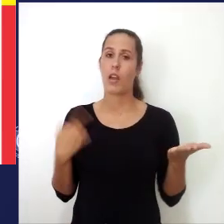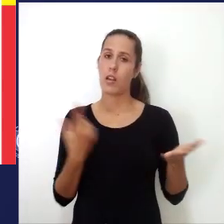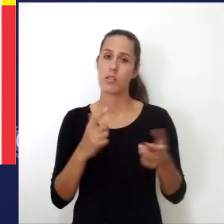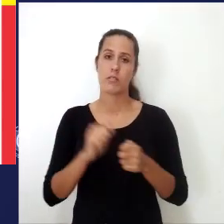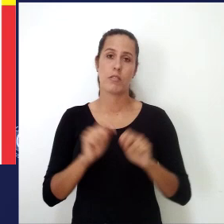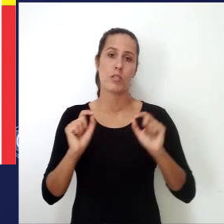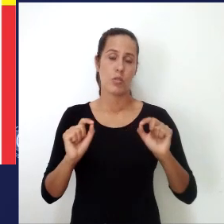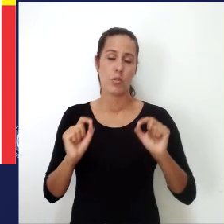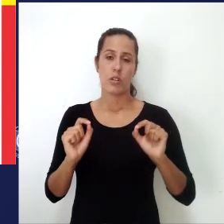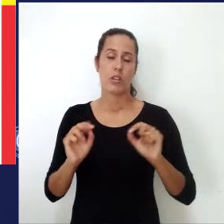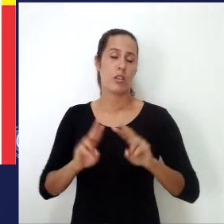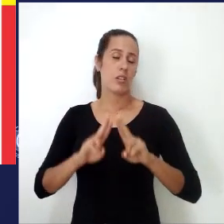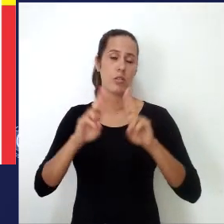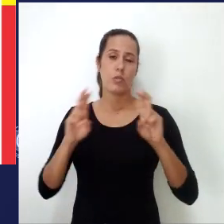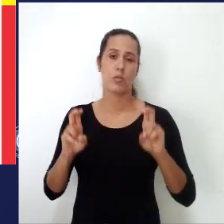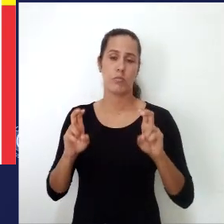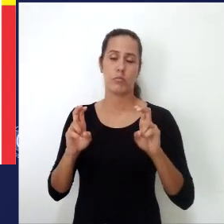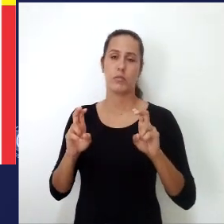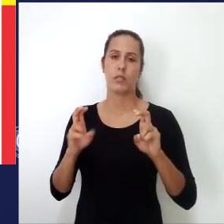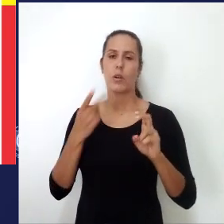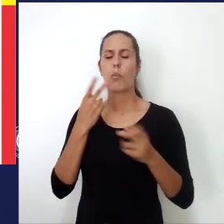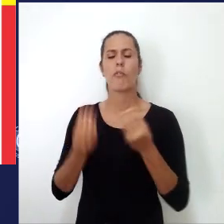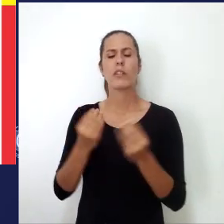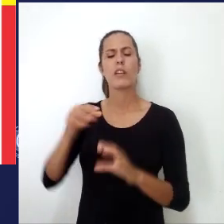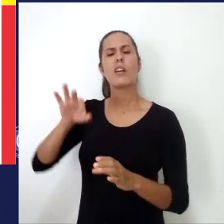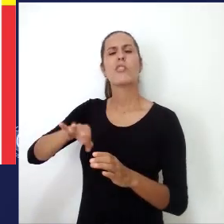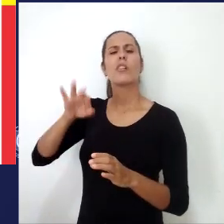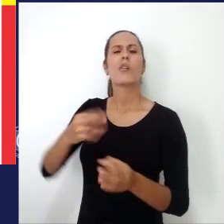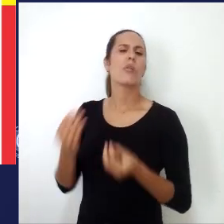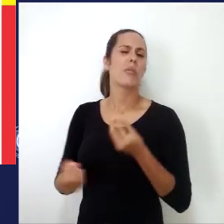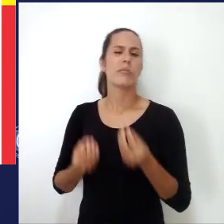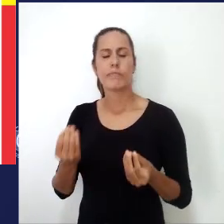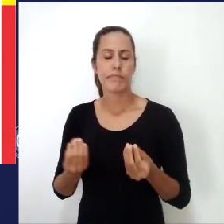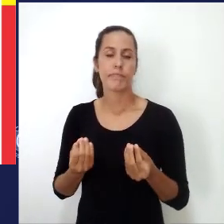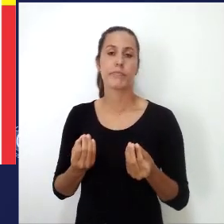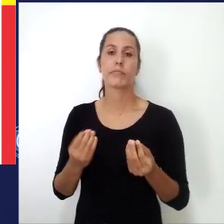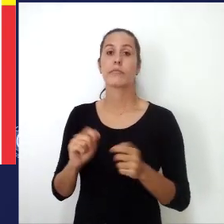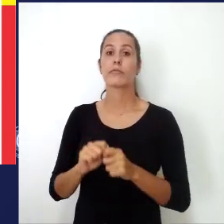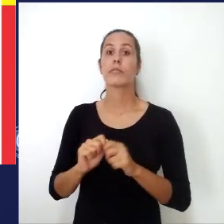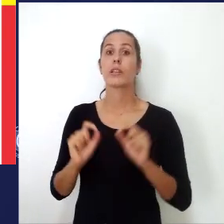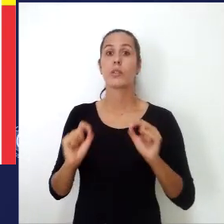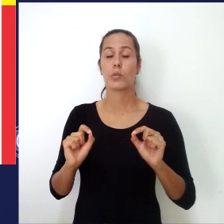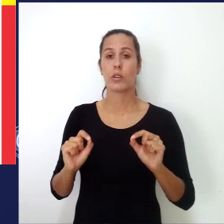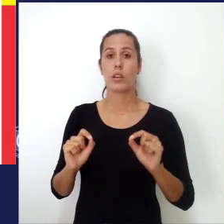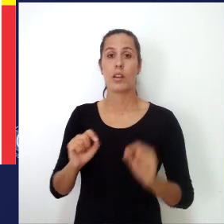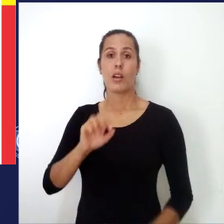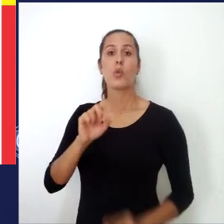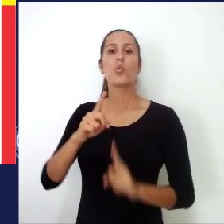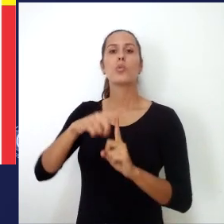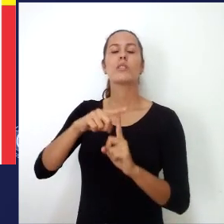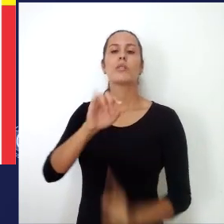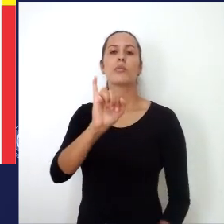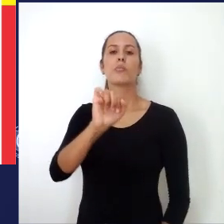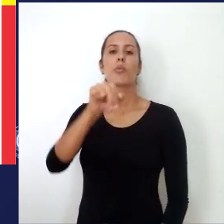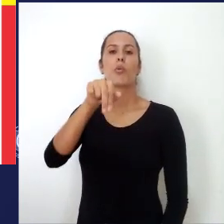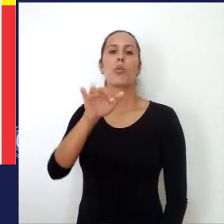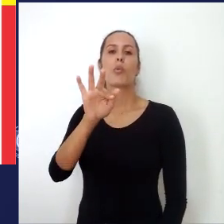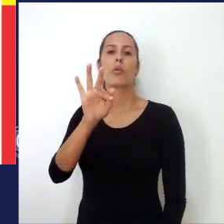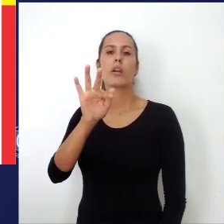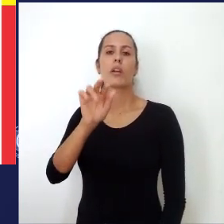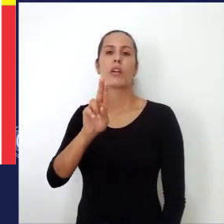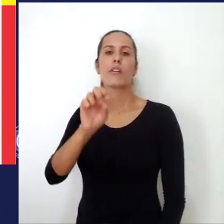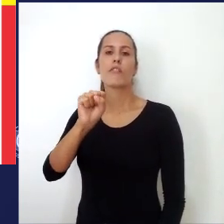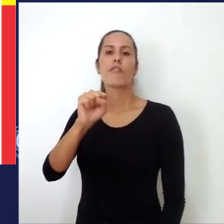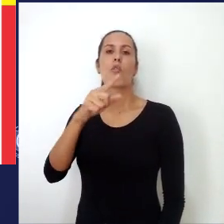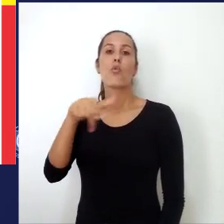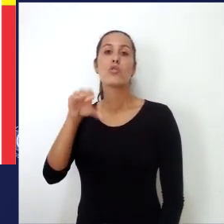E aí a gente faz a questão, né, para se fazer o chá, como mostrei para vocês, a gente faz a infusão, né? Observe